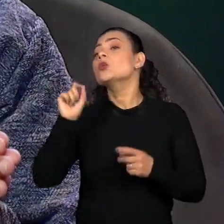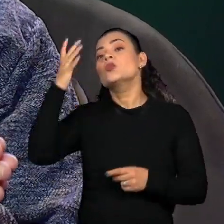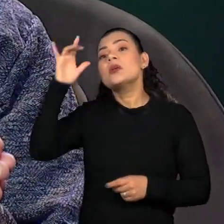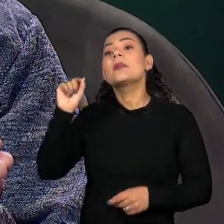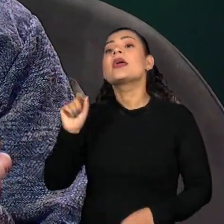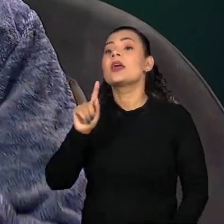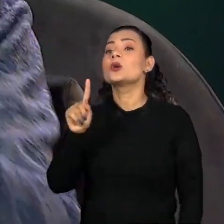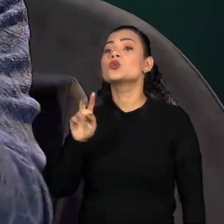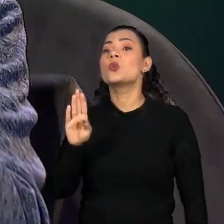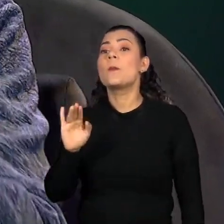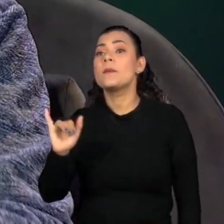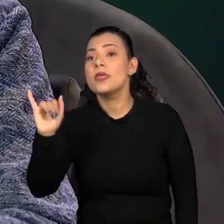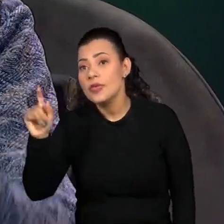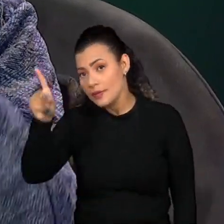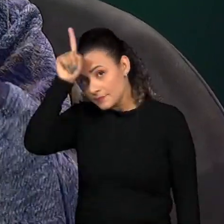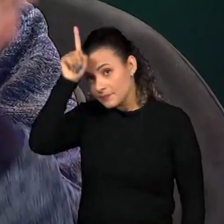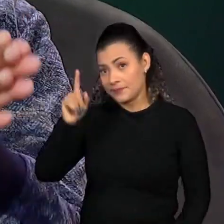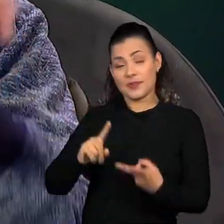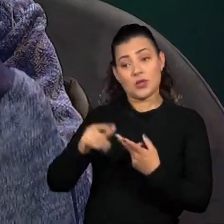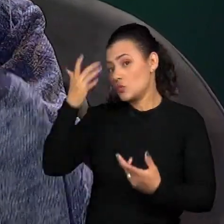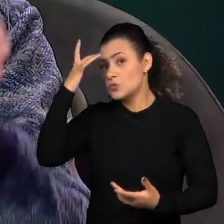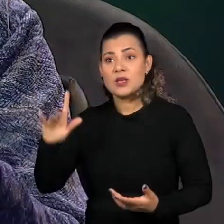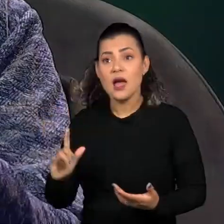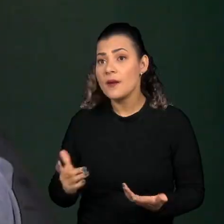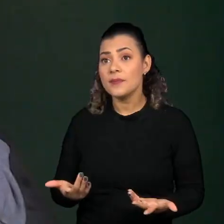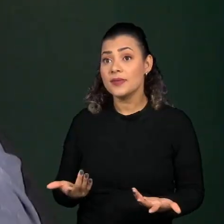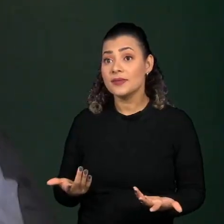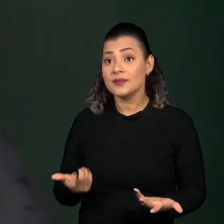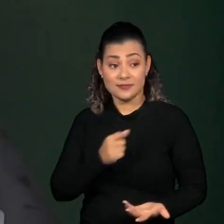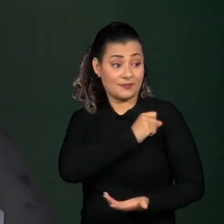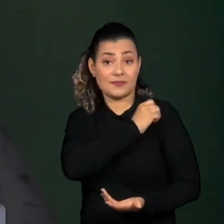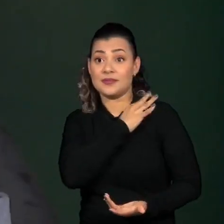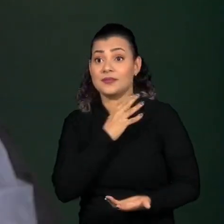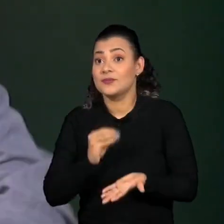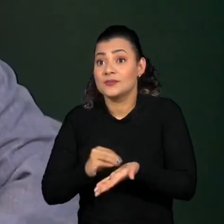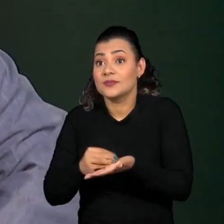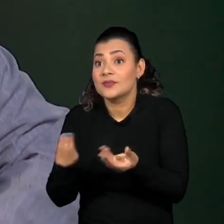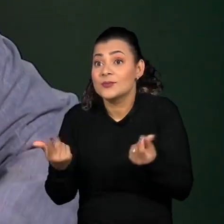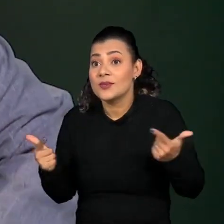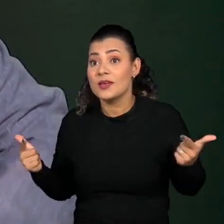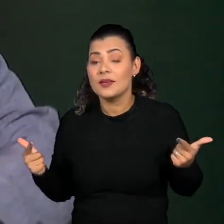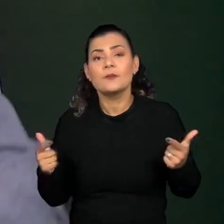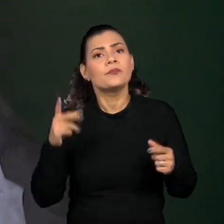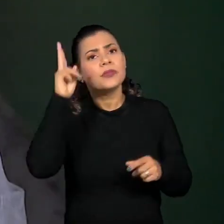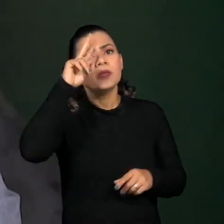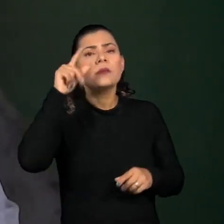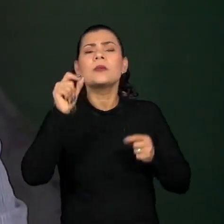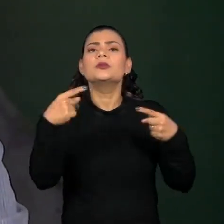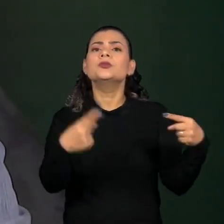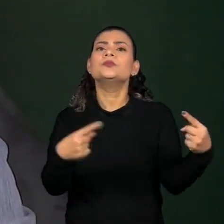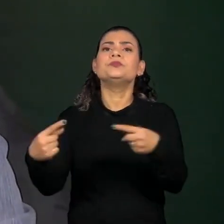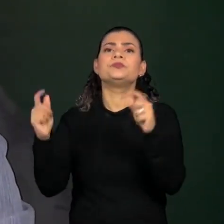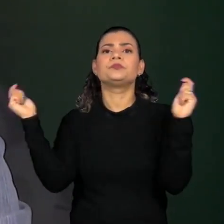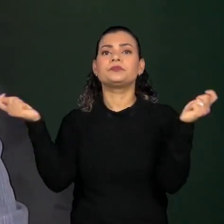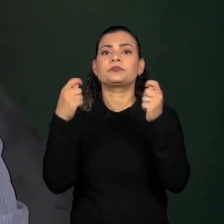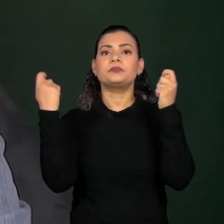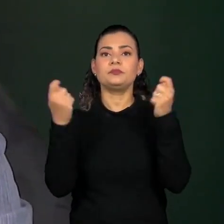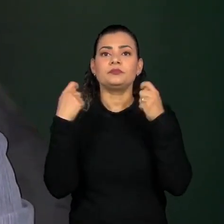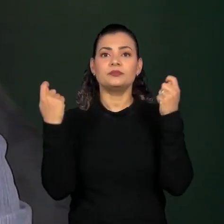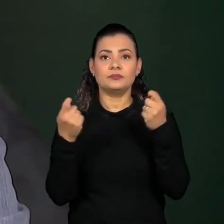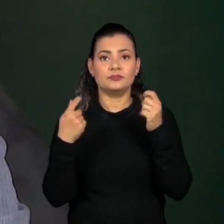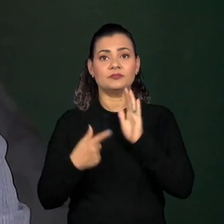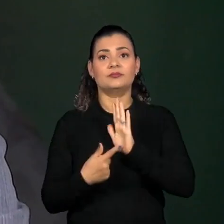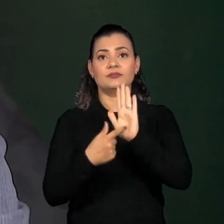quem é Dandara. Você tem que aprender isso no primário, no ginásio. Vamos ver o que foi lembrado e discutido durante o Festival